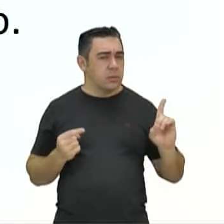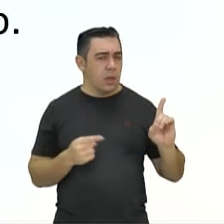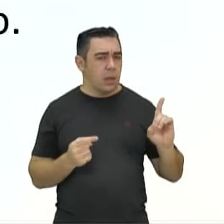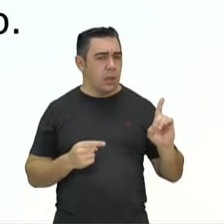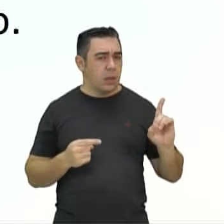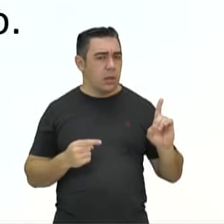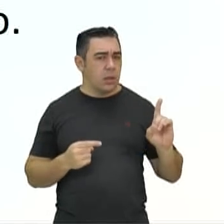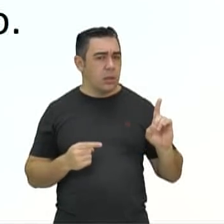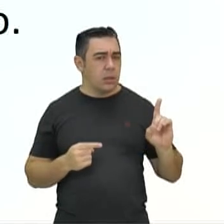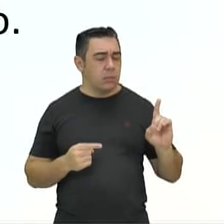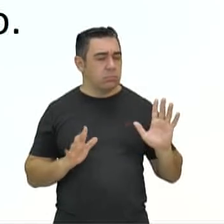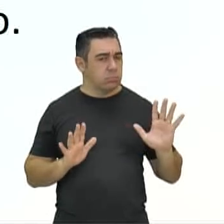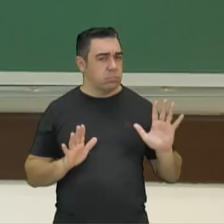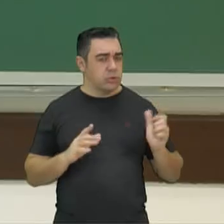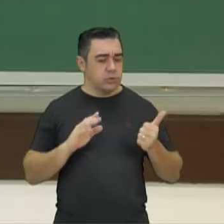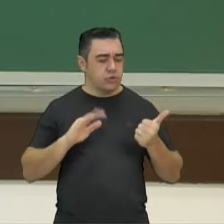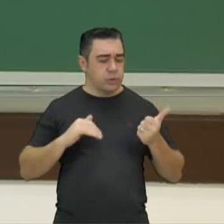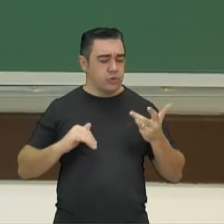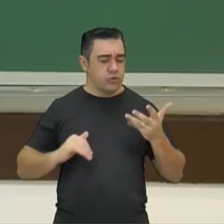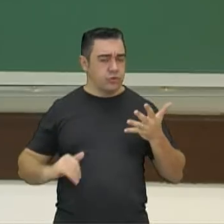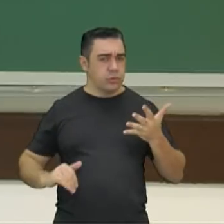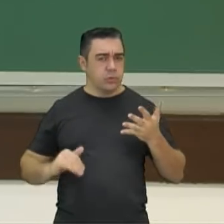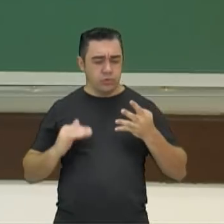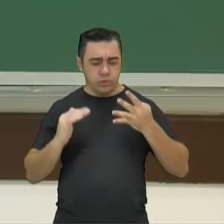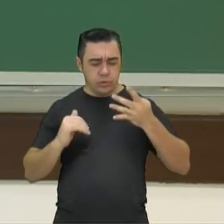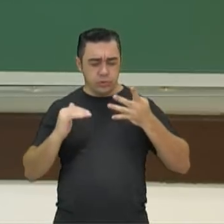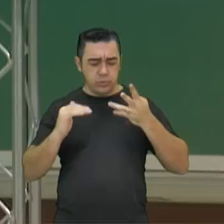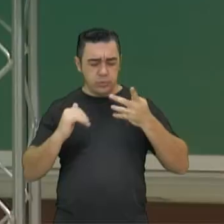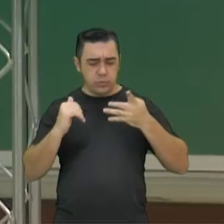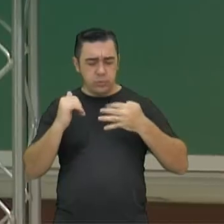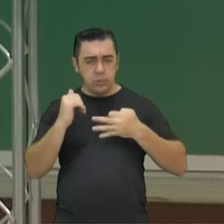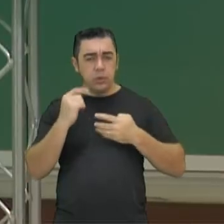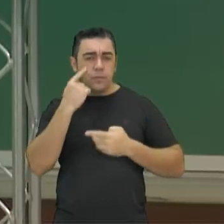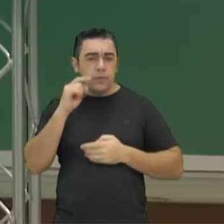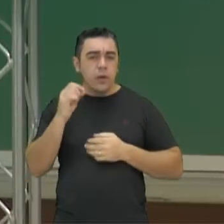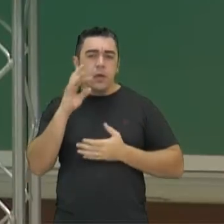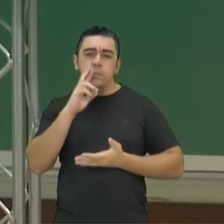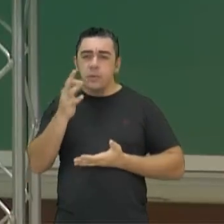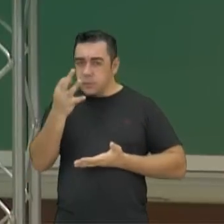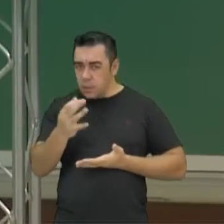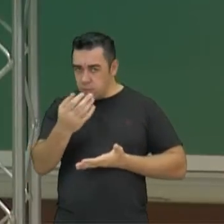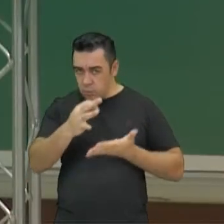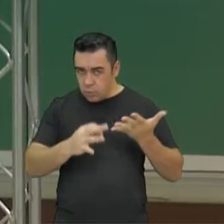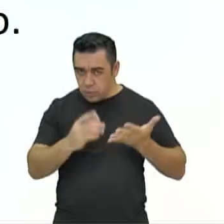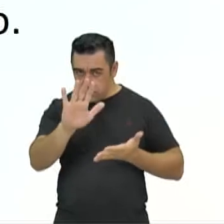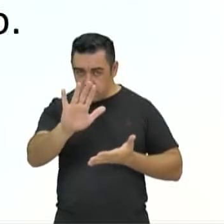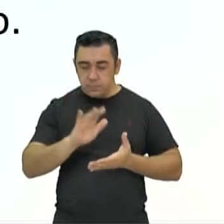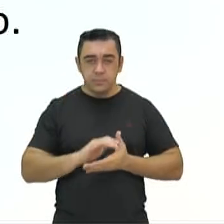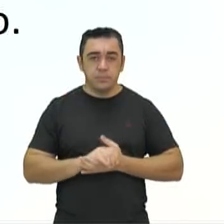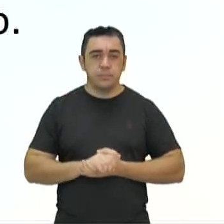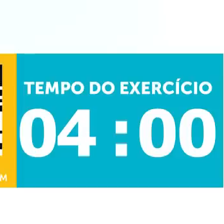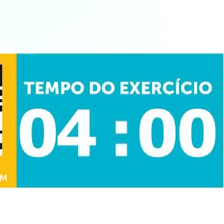então vai descartando, vai vendo qual que pode ser e daqui a pouco eu volto com a resposta para vocês.